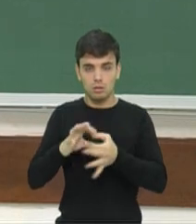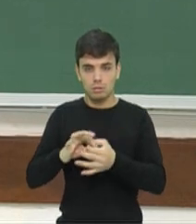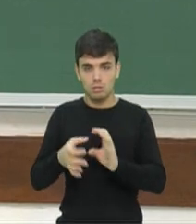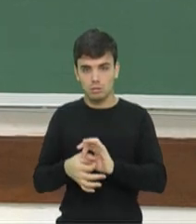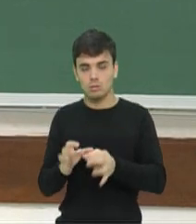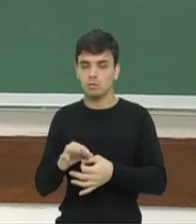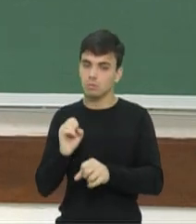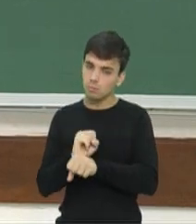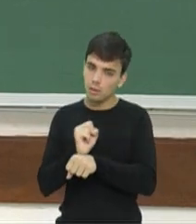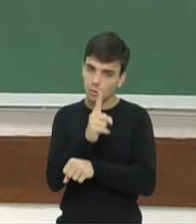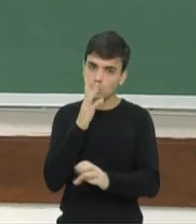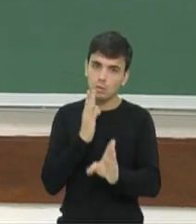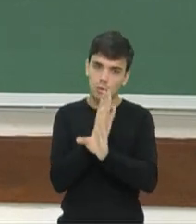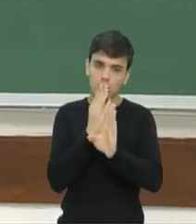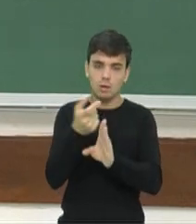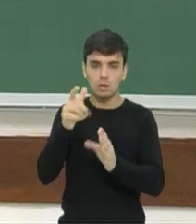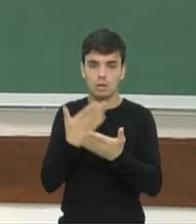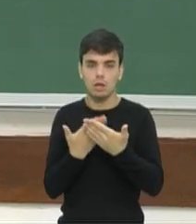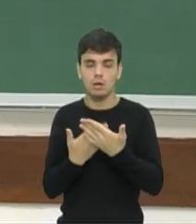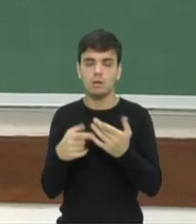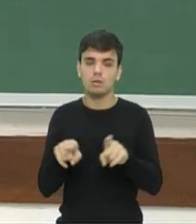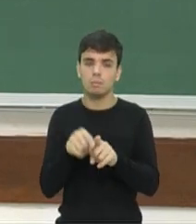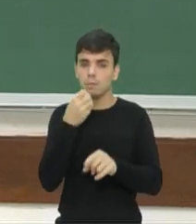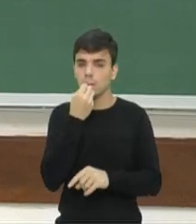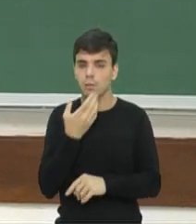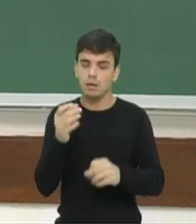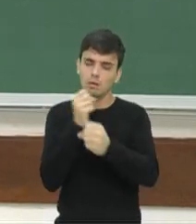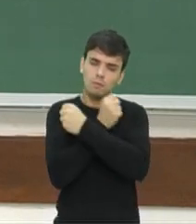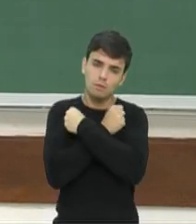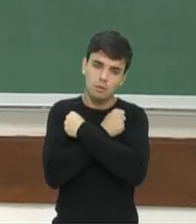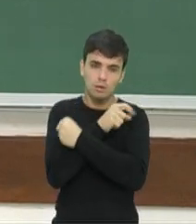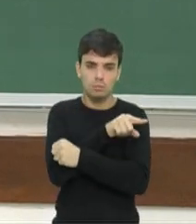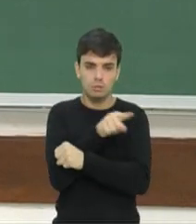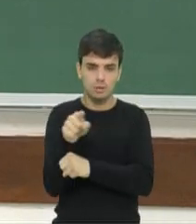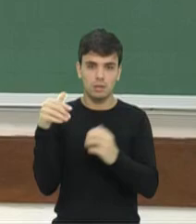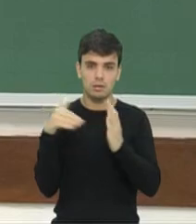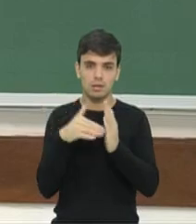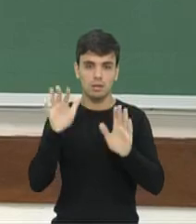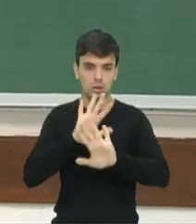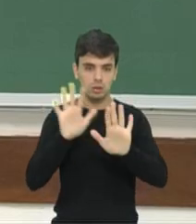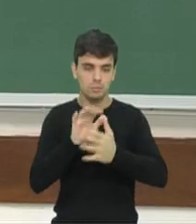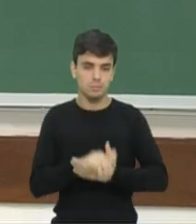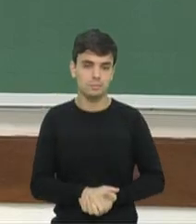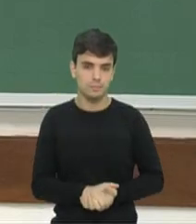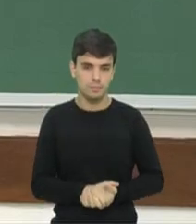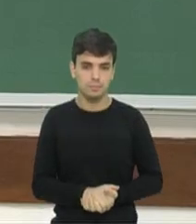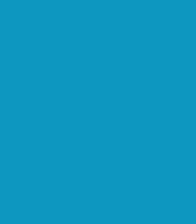nossa próxima aula, espero encontrá-los bem e forte abraço a todos, até lá, tchau, tchau!